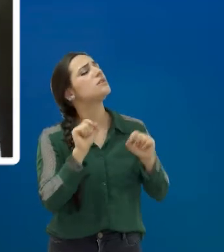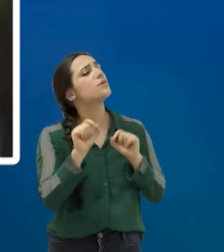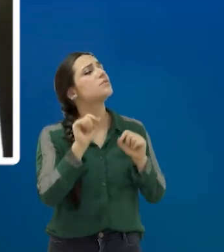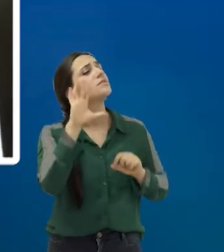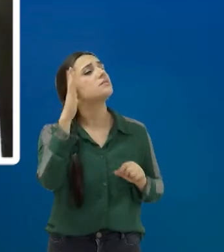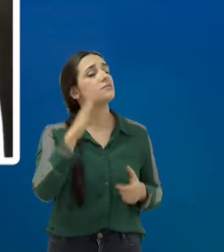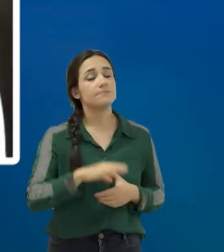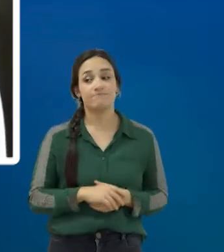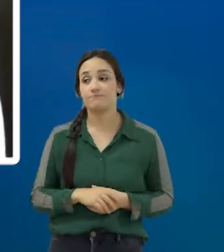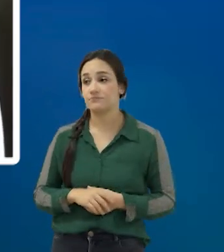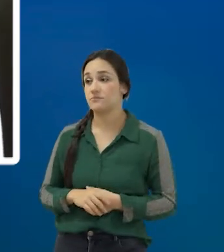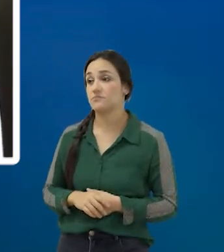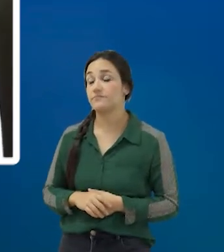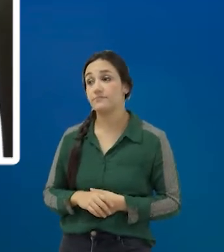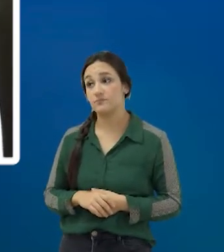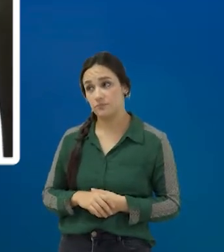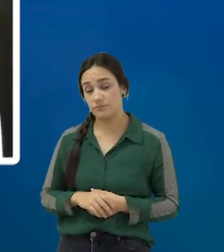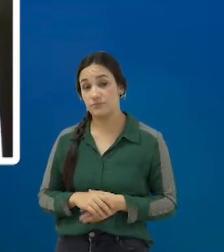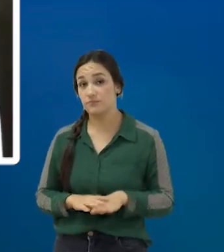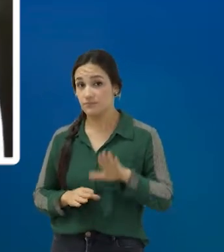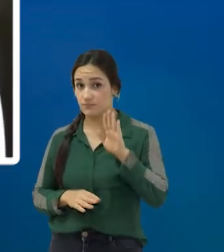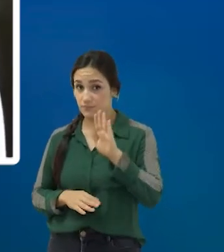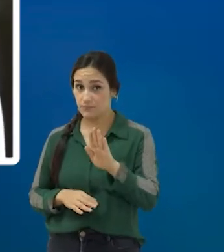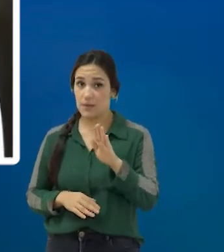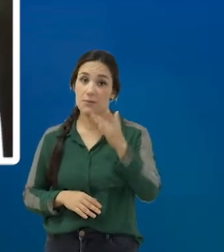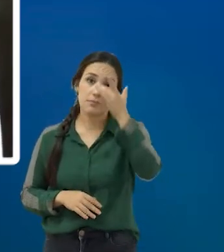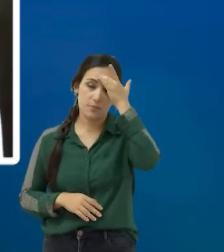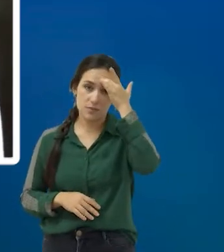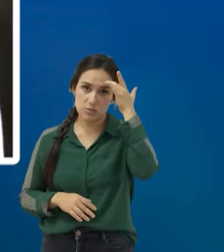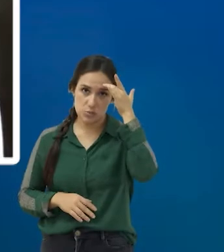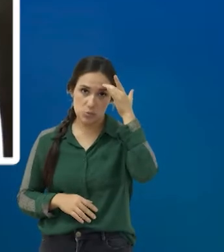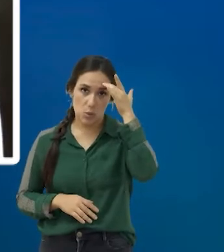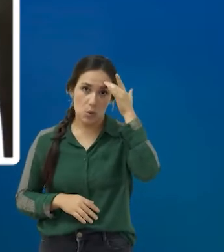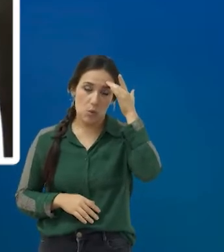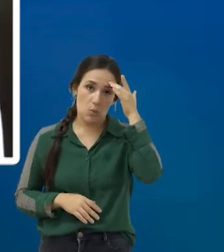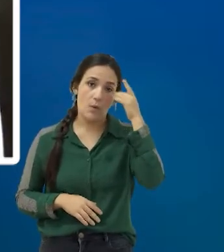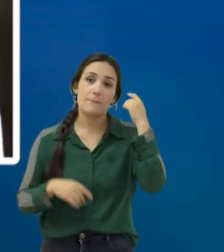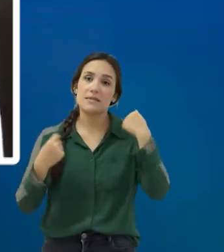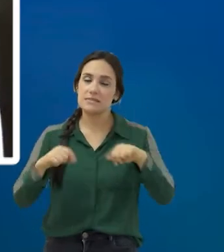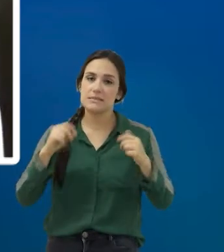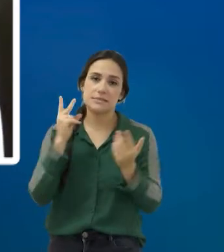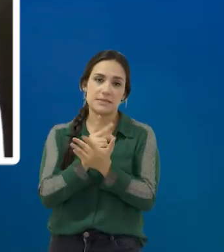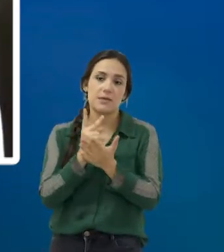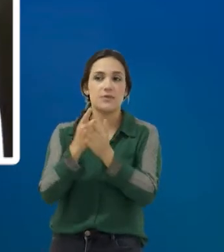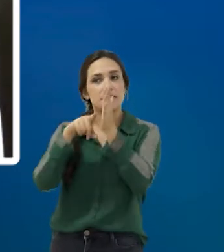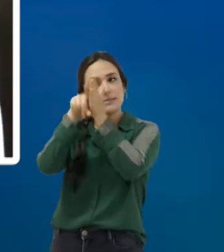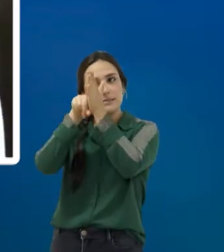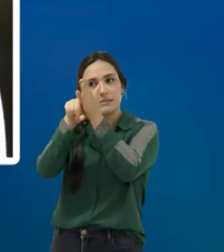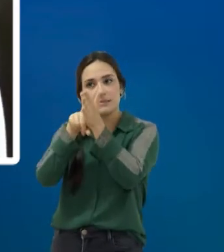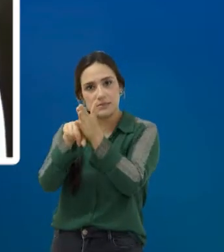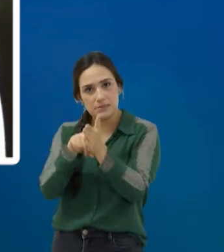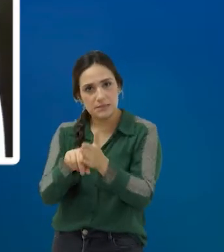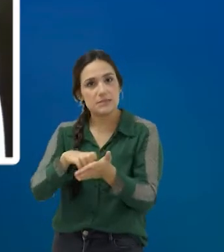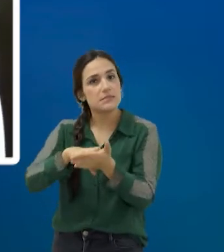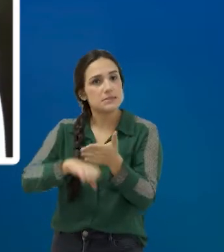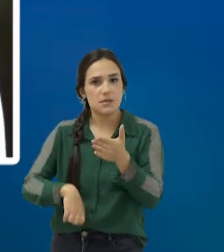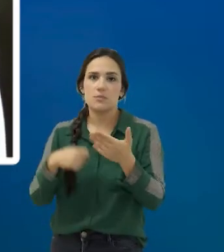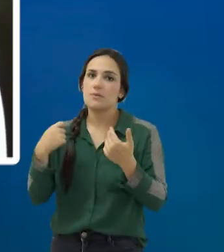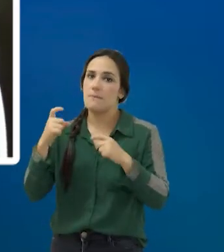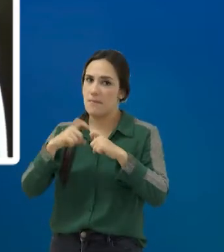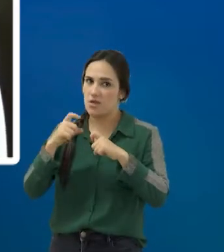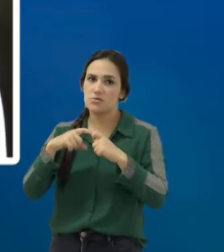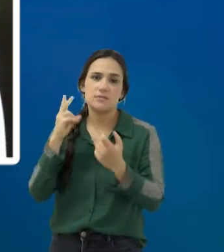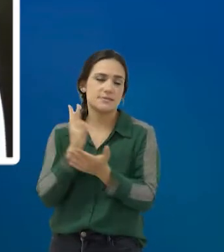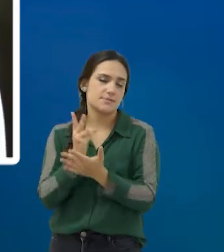seu caso? Olha, as pessoas procurarem ajuda médica, procurar fazer exame com rotina,